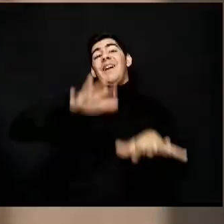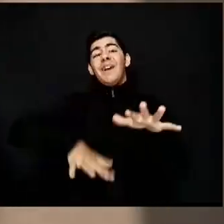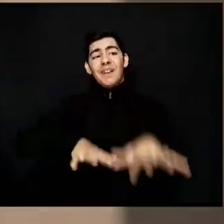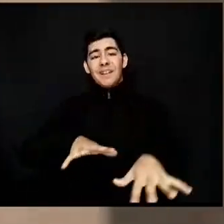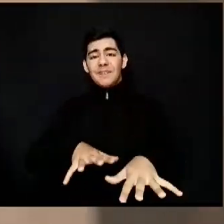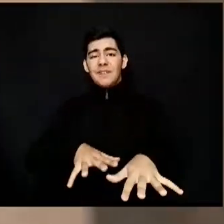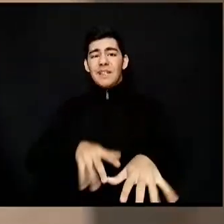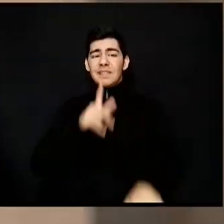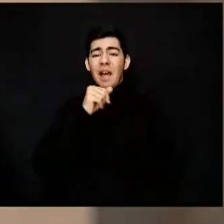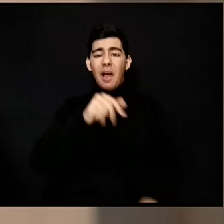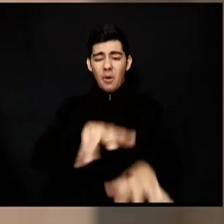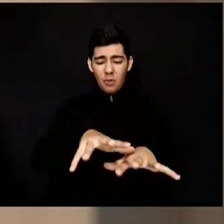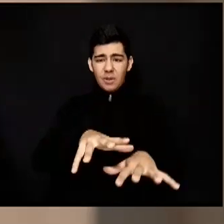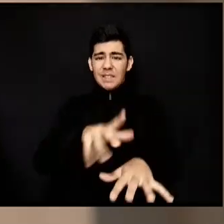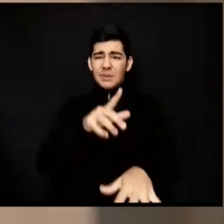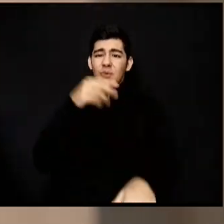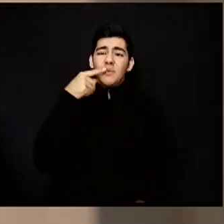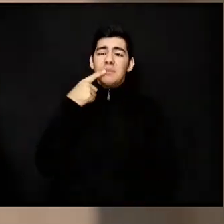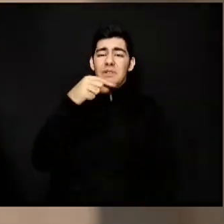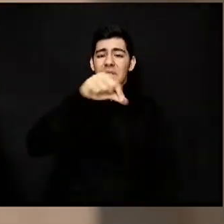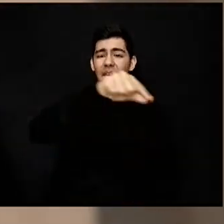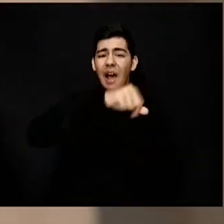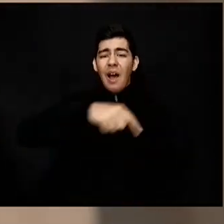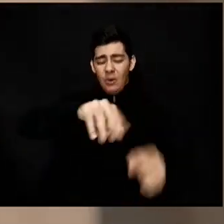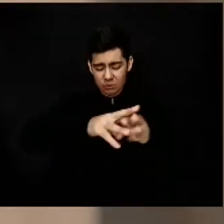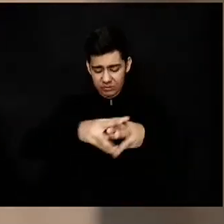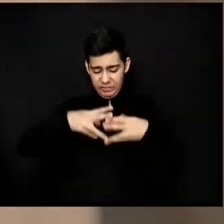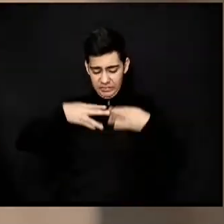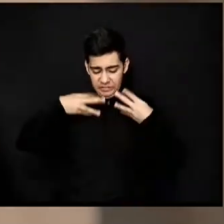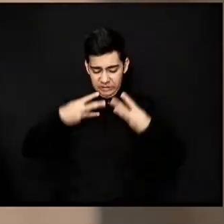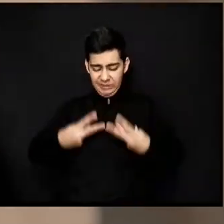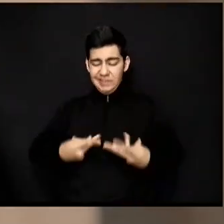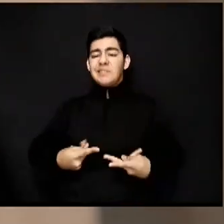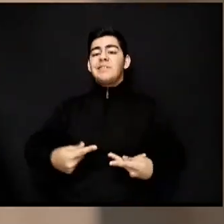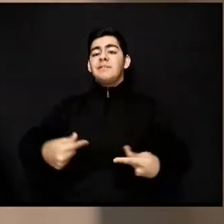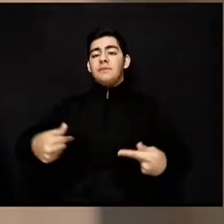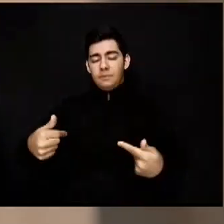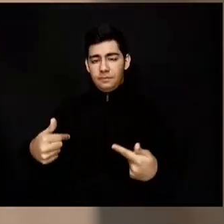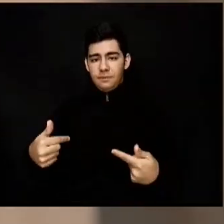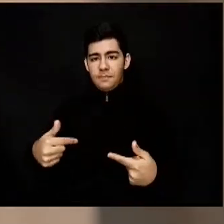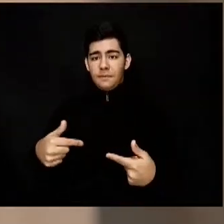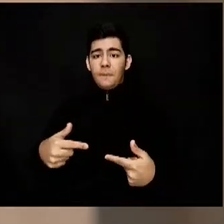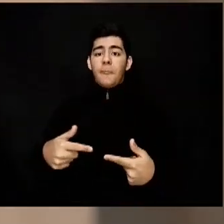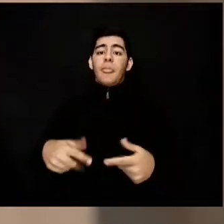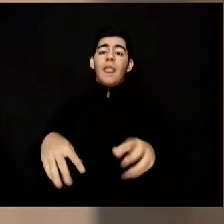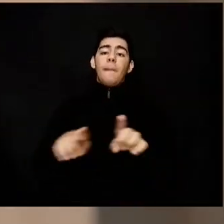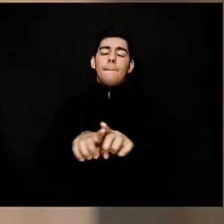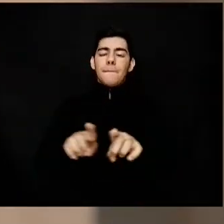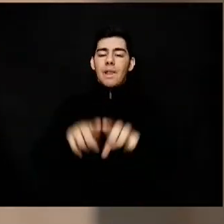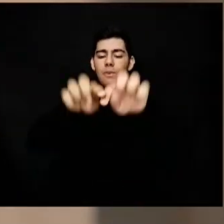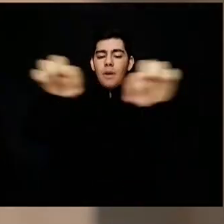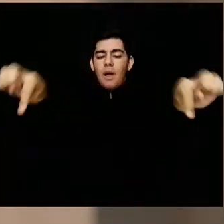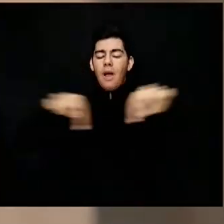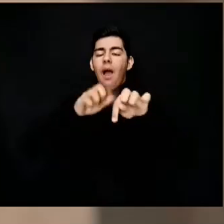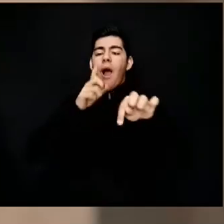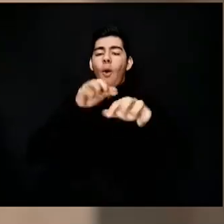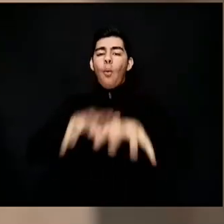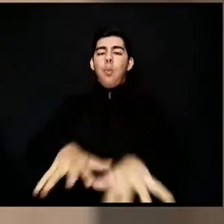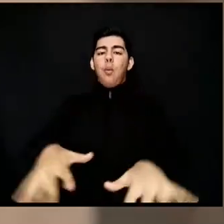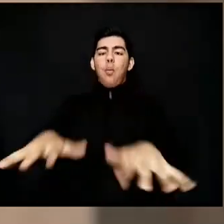a peça, toma banho, vai pro mar, pra piscina, automaticamente ela vai...